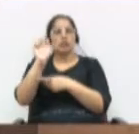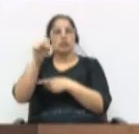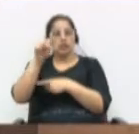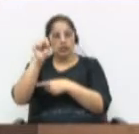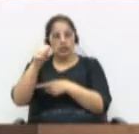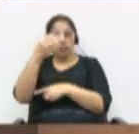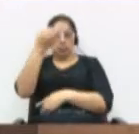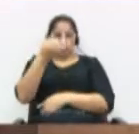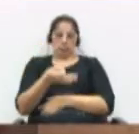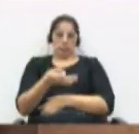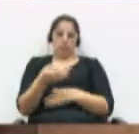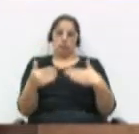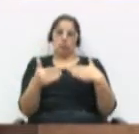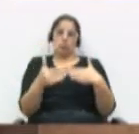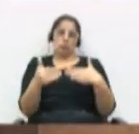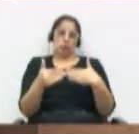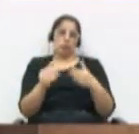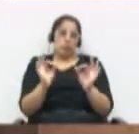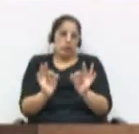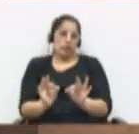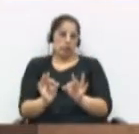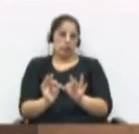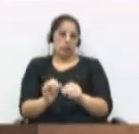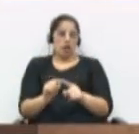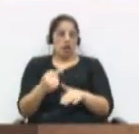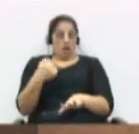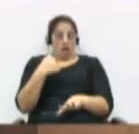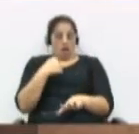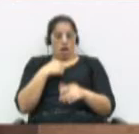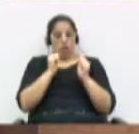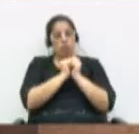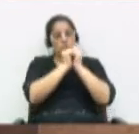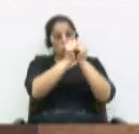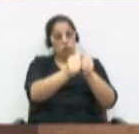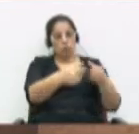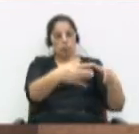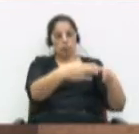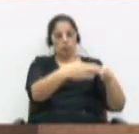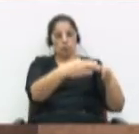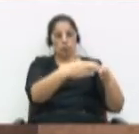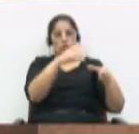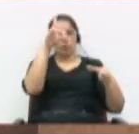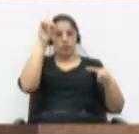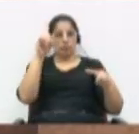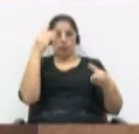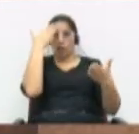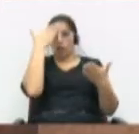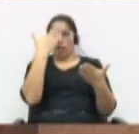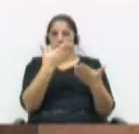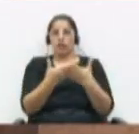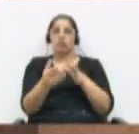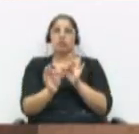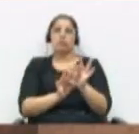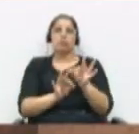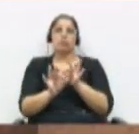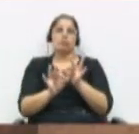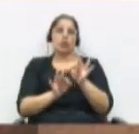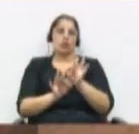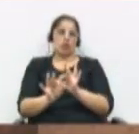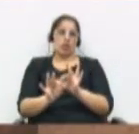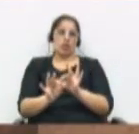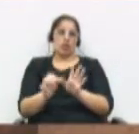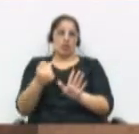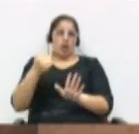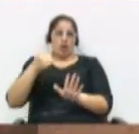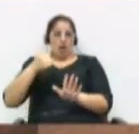dá certo. E é por isso que eu, junto com esses diretores, acreditamos nesse projeto. Foi por isso que eu saí